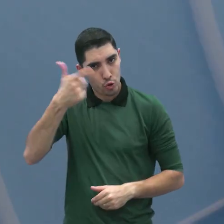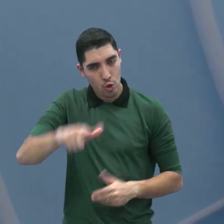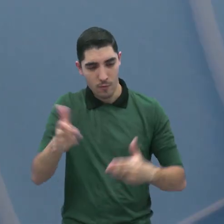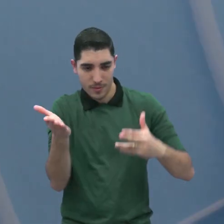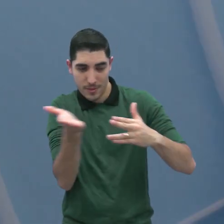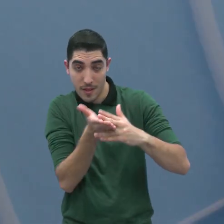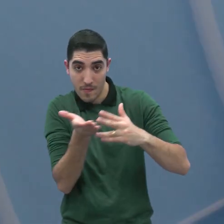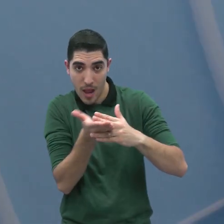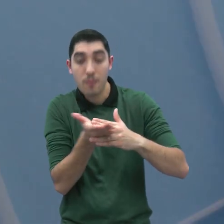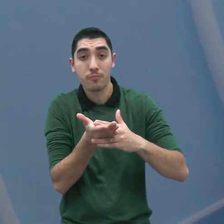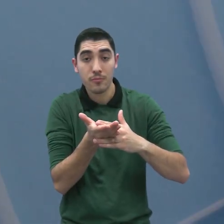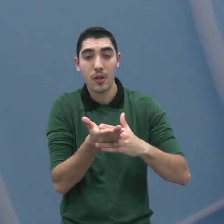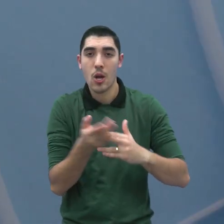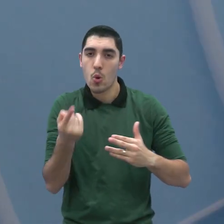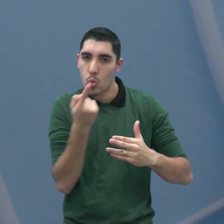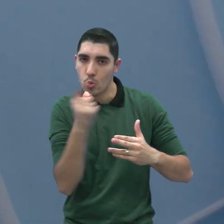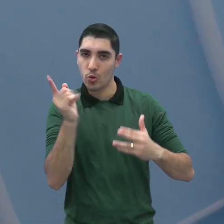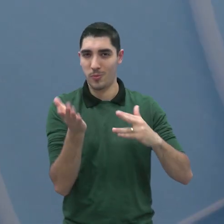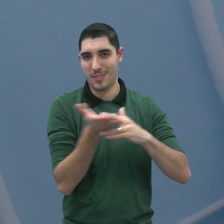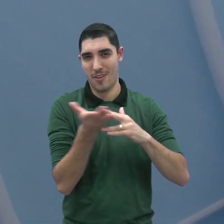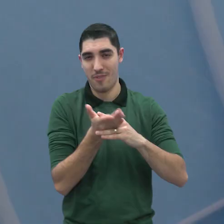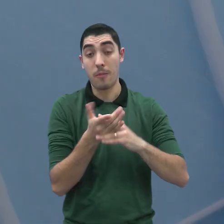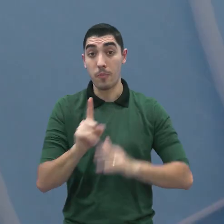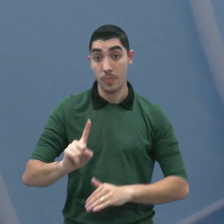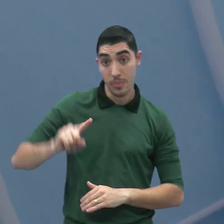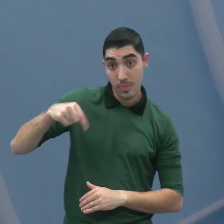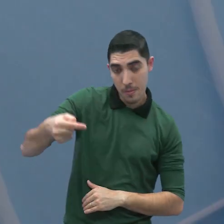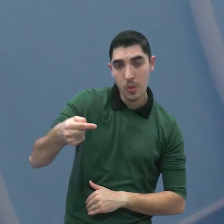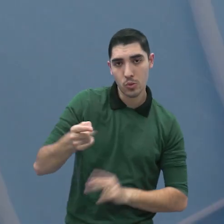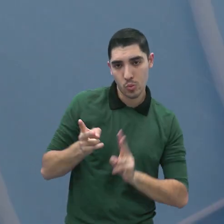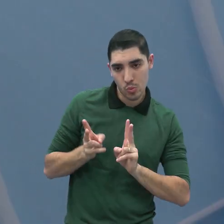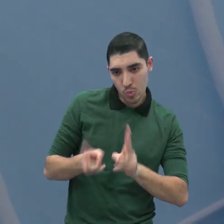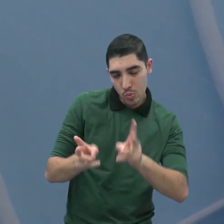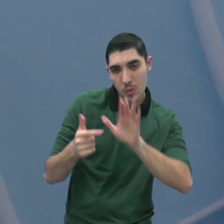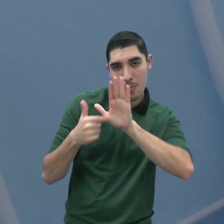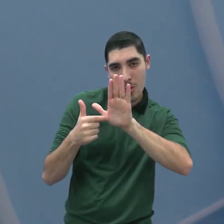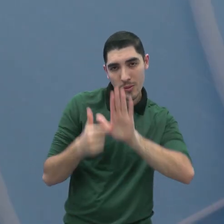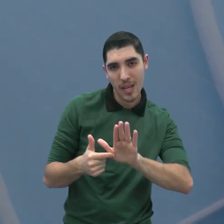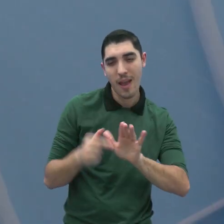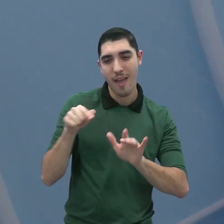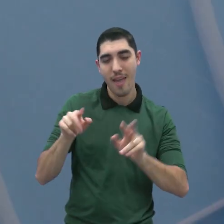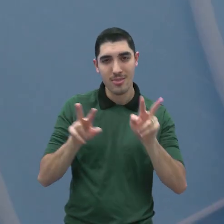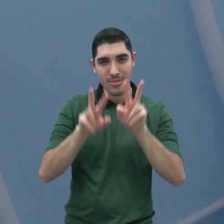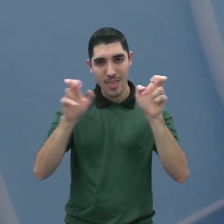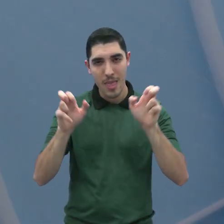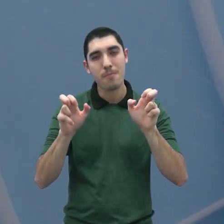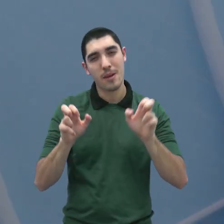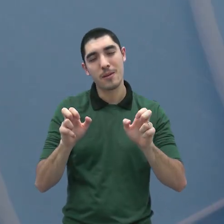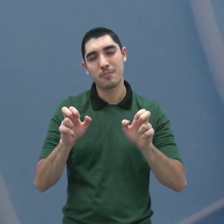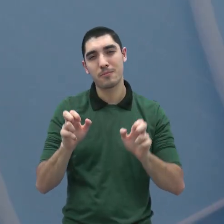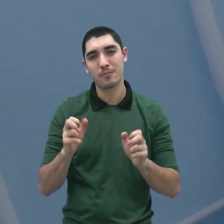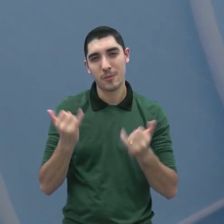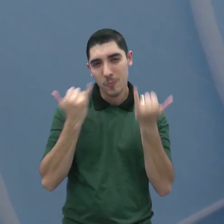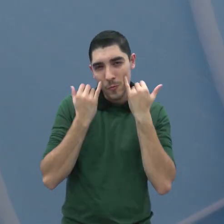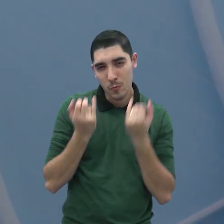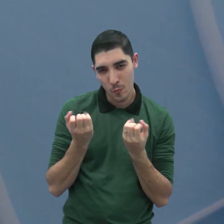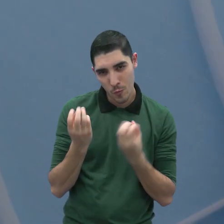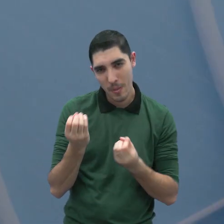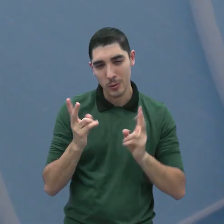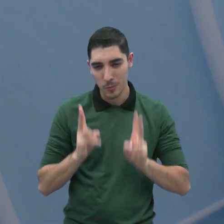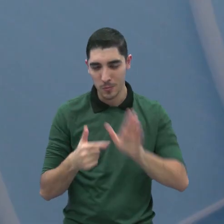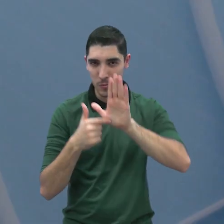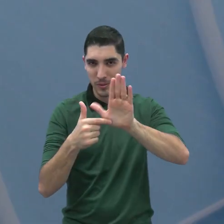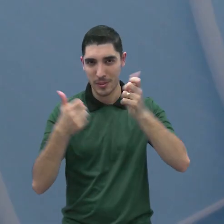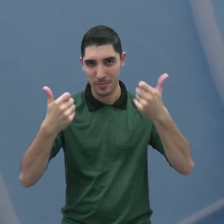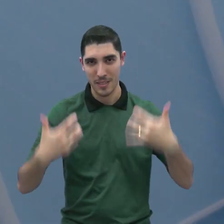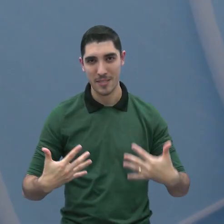para mais uma pausa, a nossa última de hoje, e daqui a pouquinho a gente retorna para concluir aí esse bate-papo.